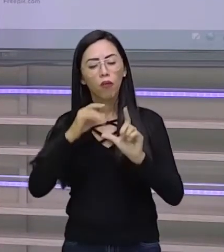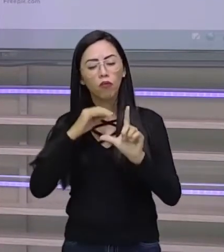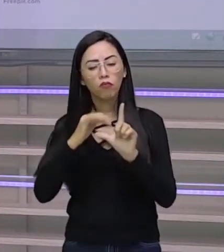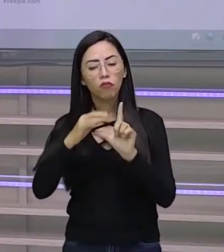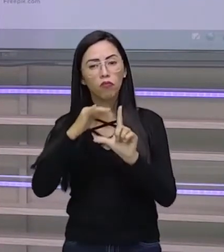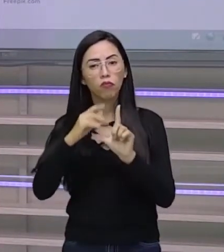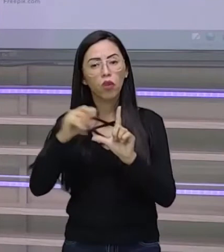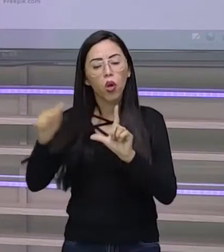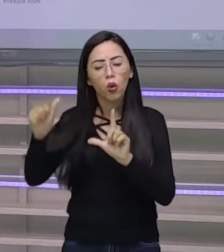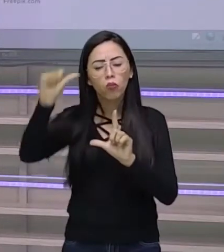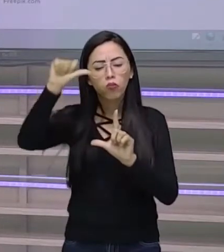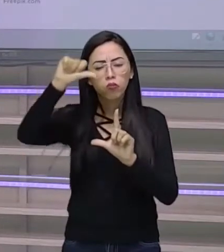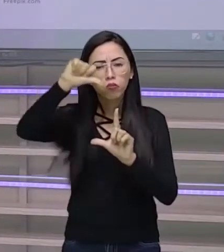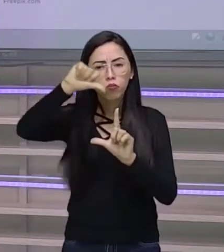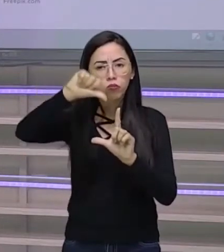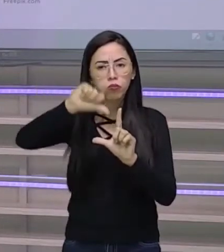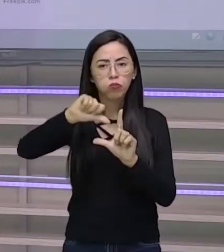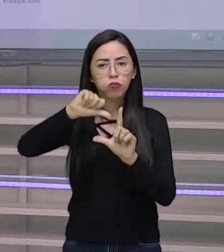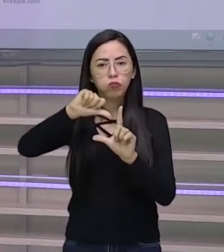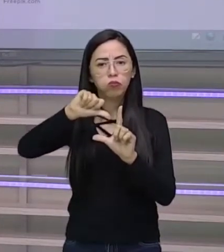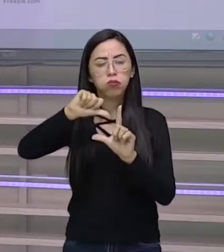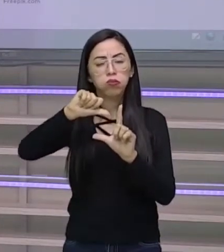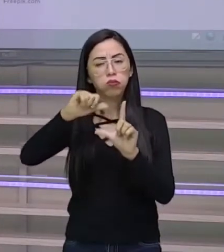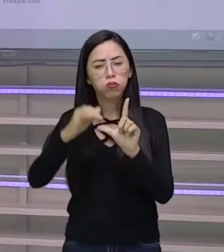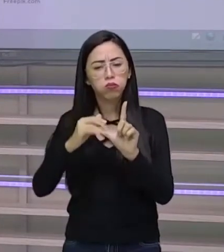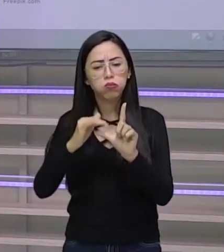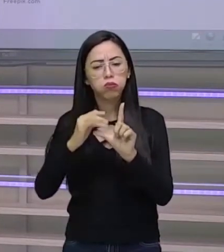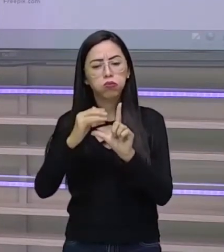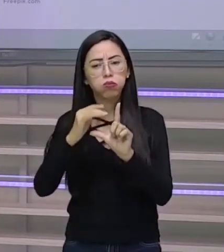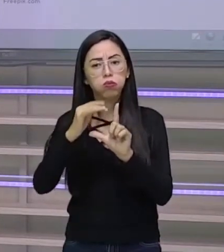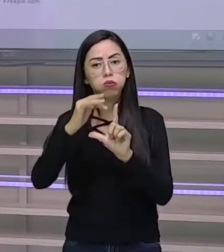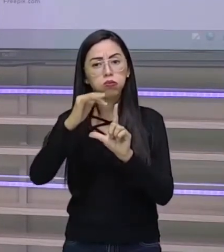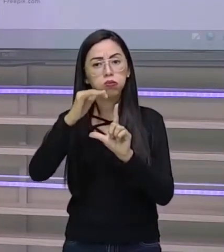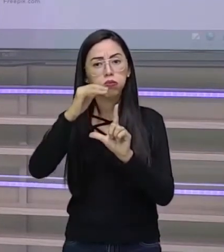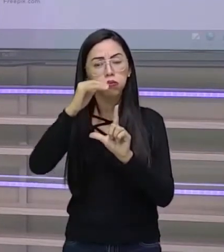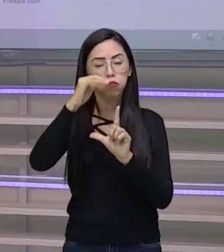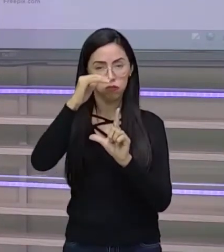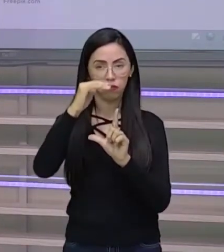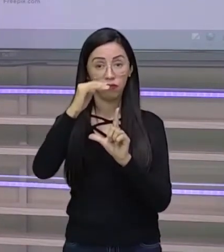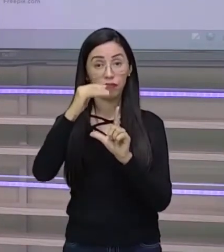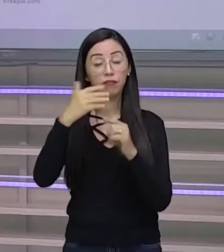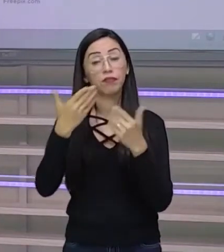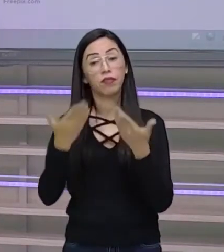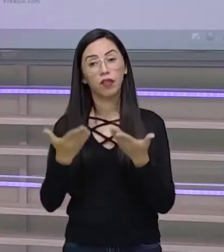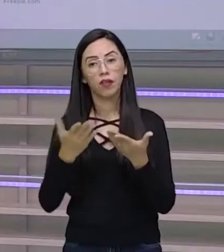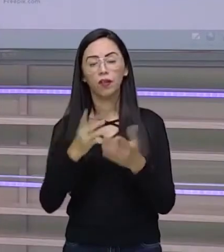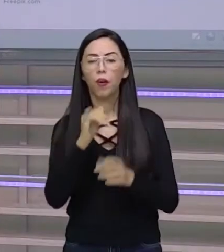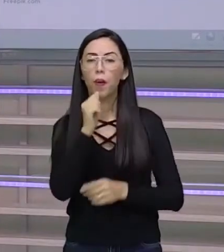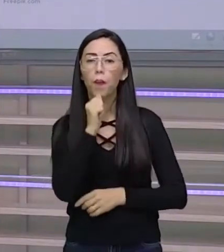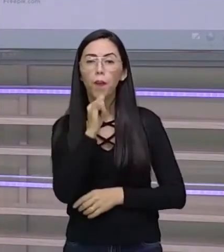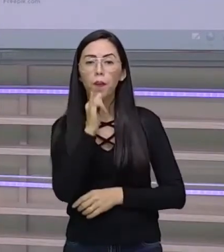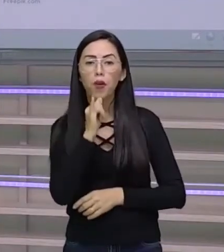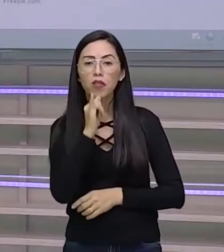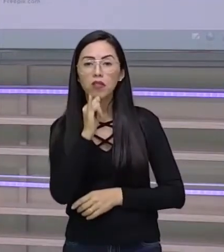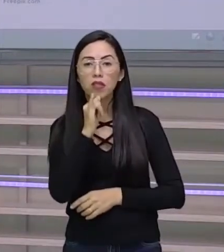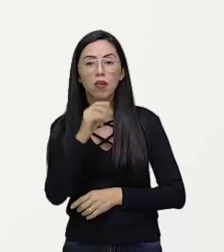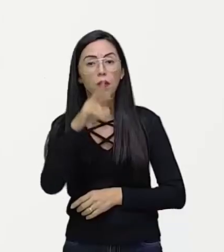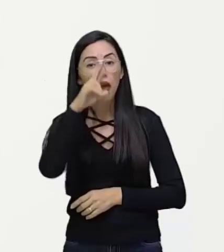capacidade de um recipiente conseguir 1 litro, meio